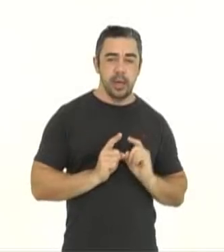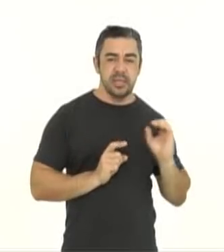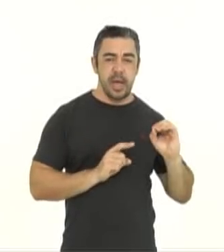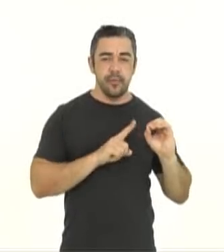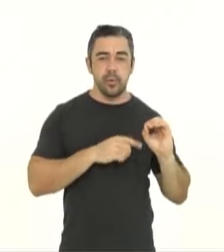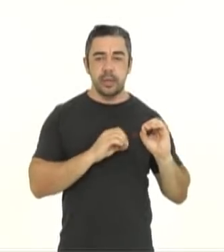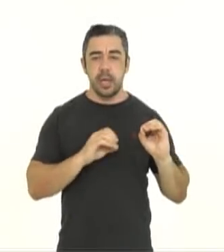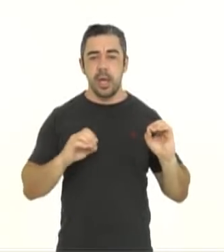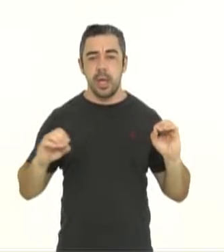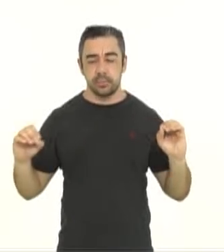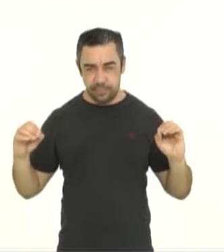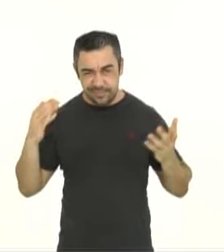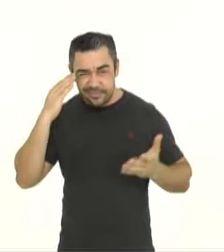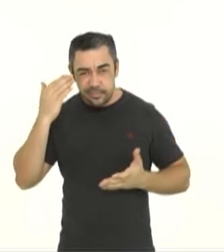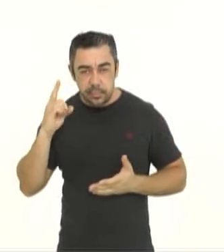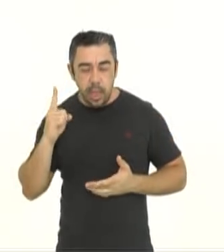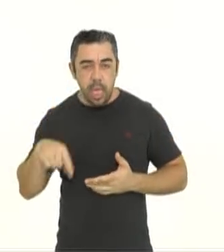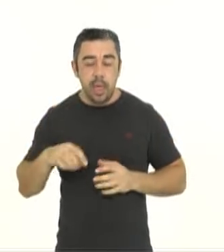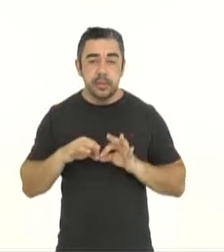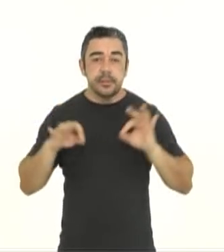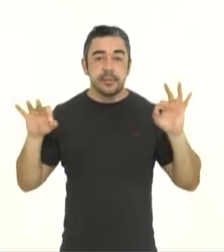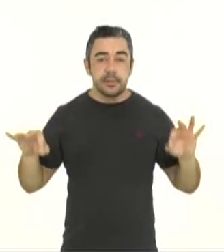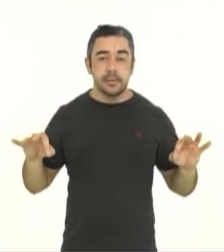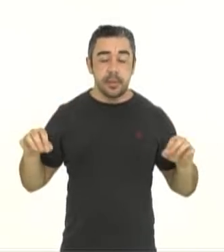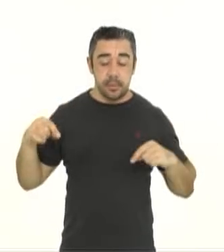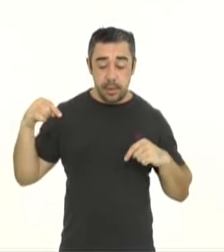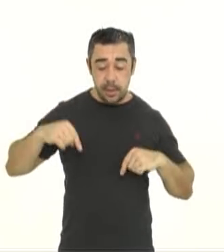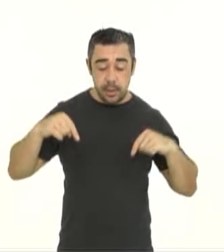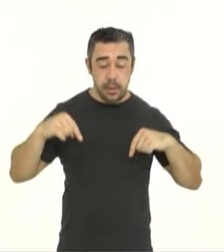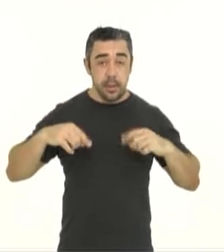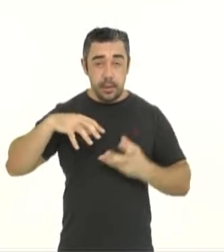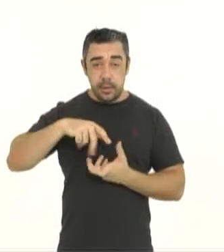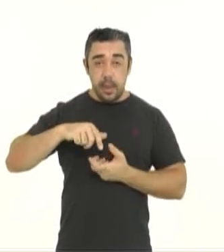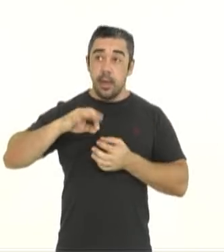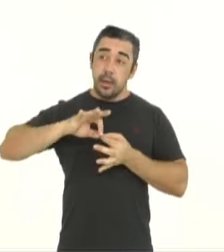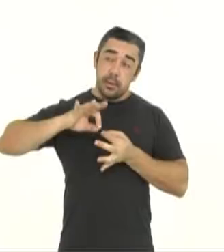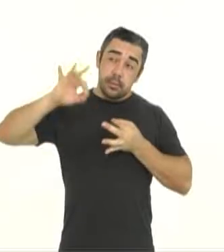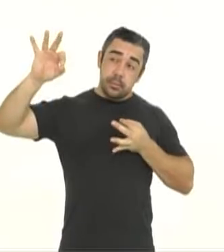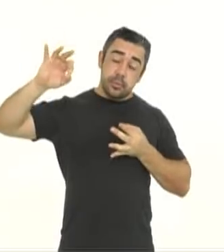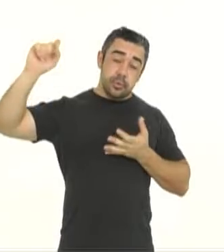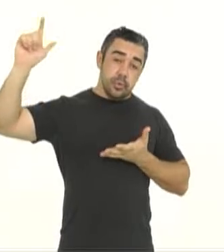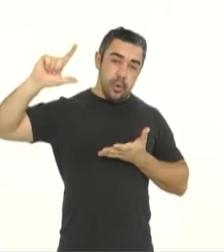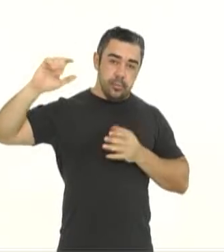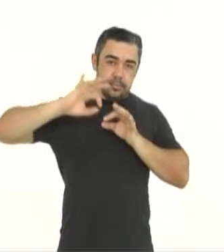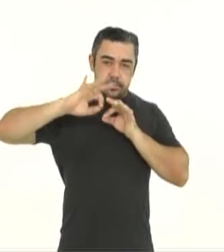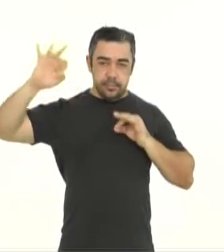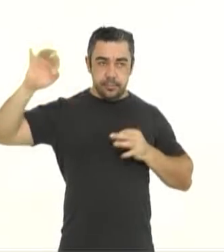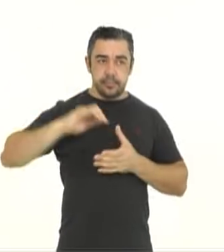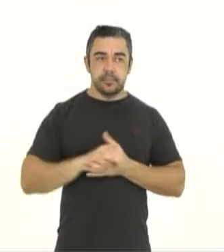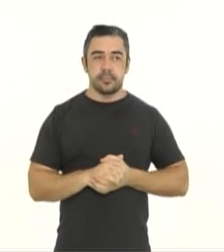Olha só, por exemplo, a distância entre a Terra e o Sol aproximadamente é